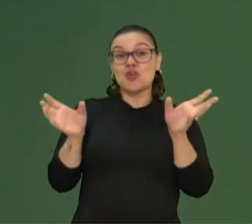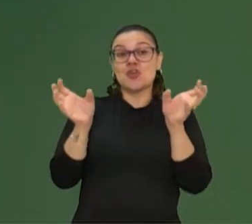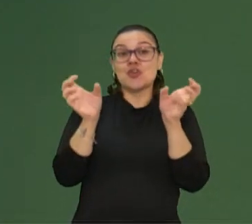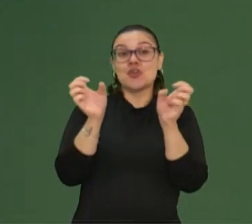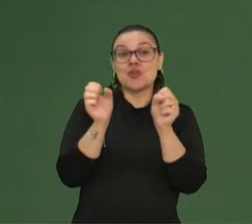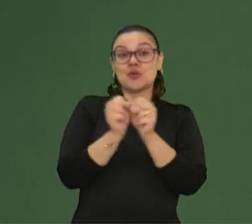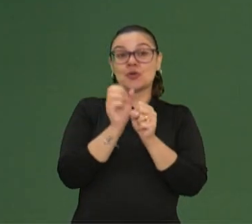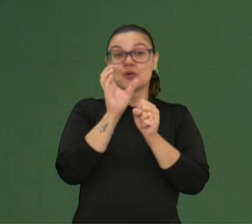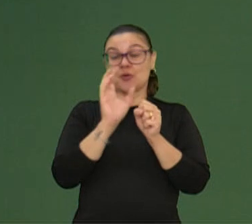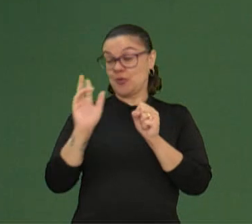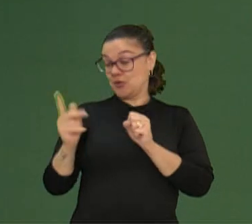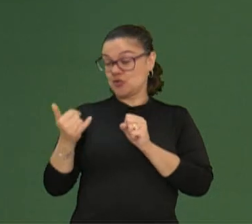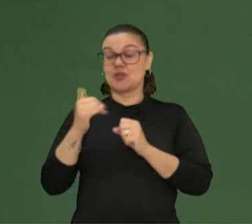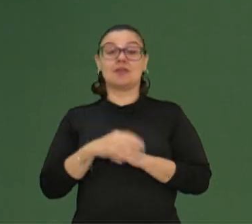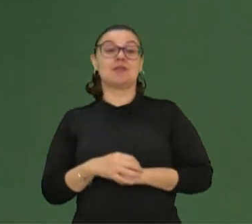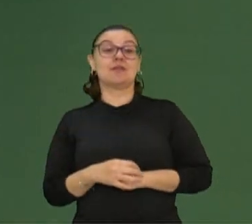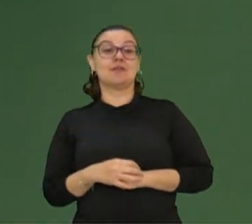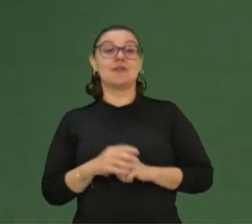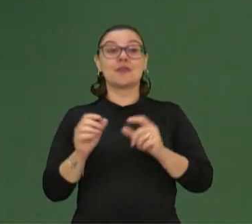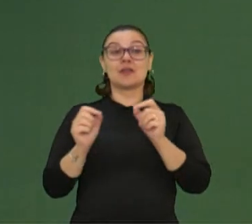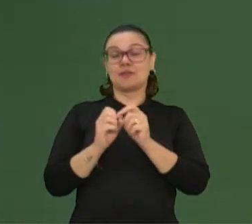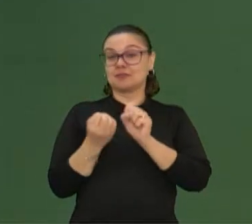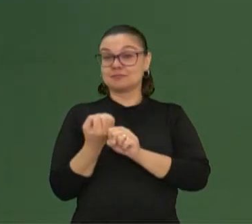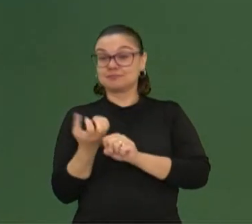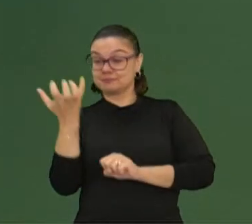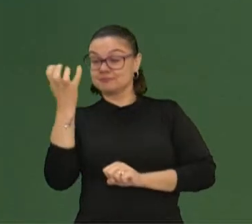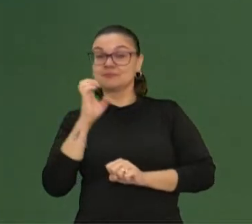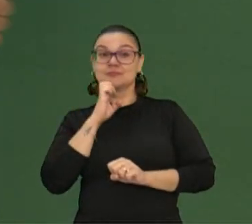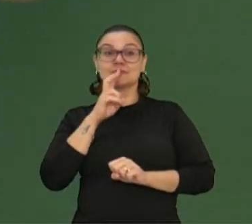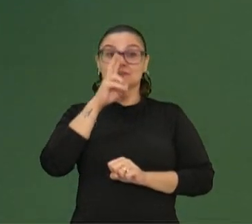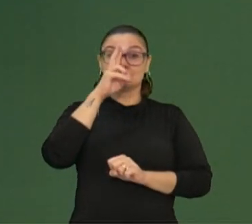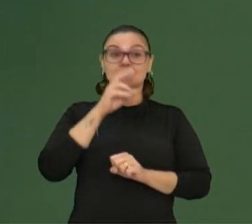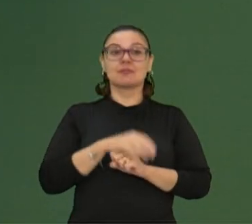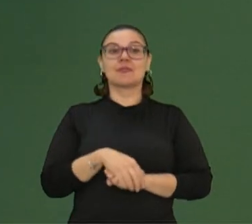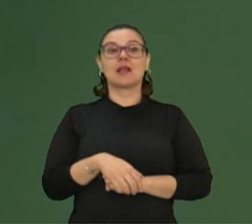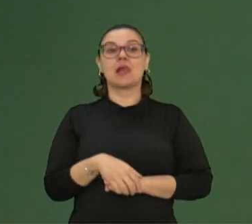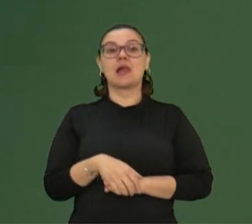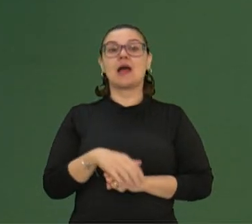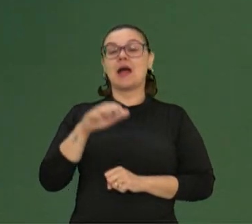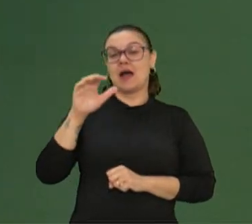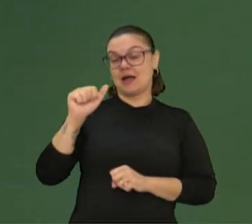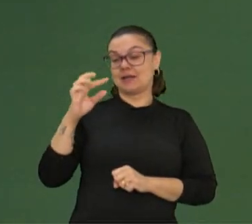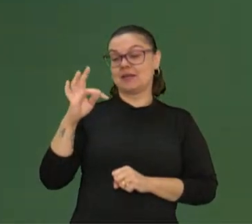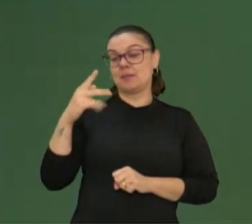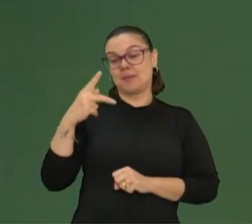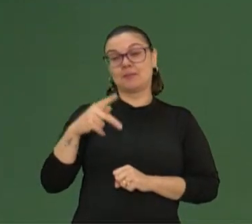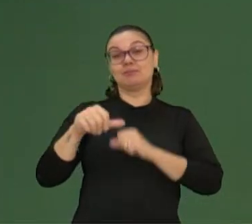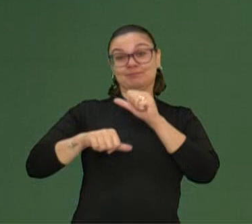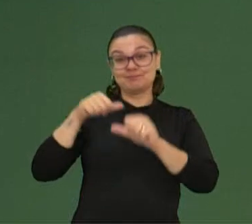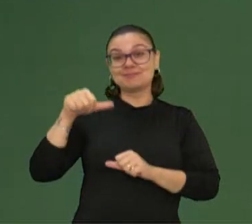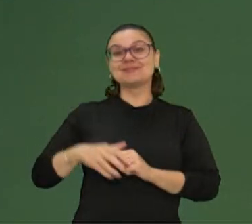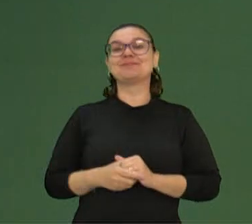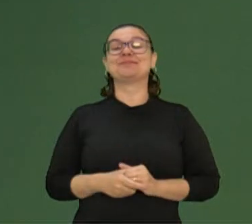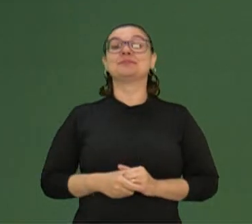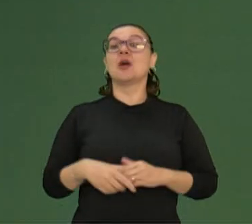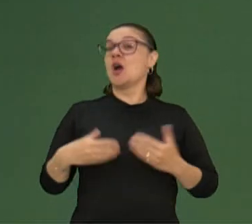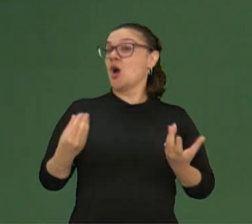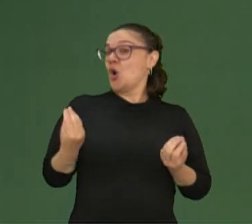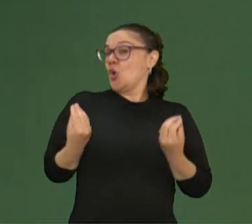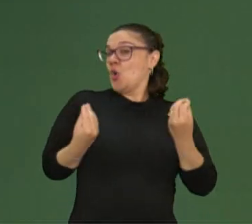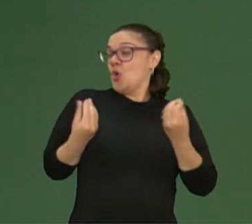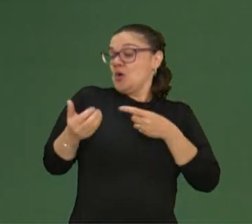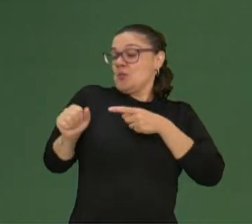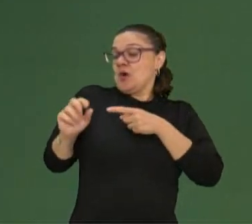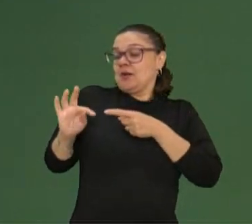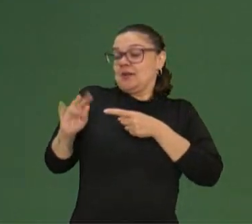com o oxigênio, com o hidrogênio, desculpem, ele libera energia para o ADP virar ATP. Mas como que ele vira ATP?